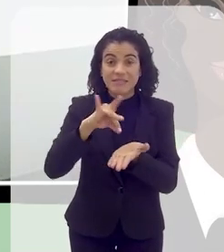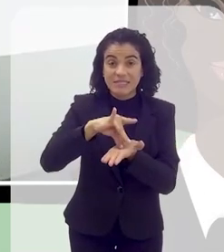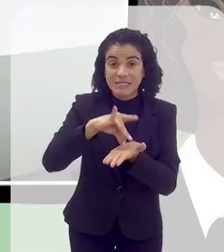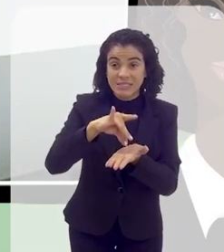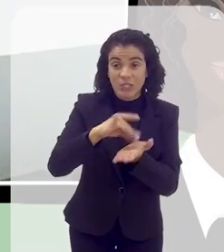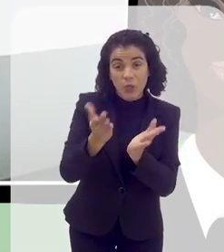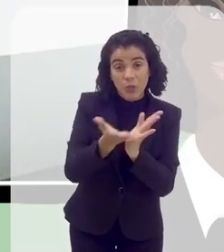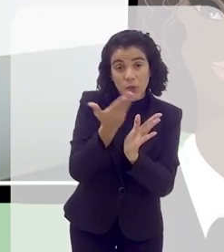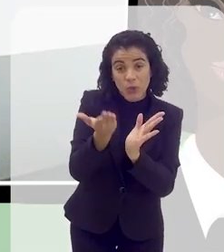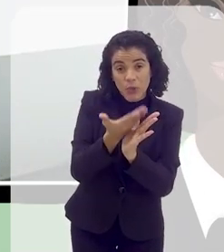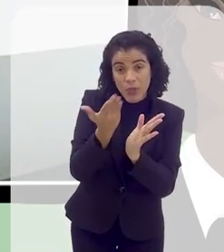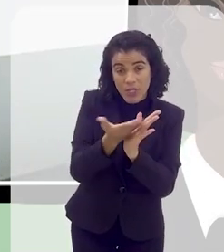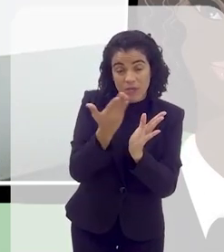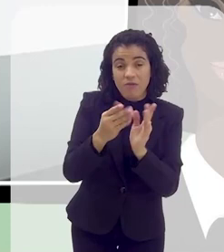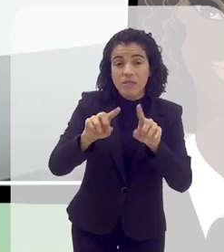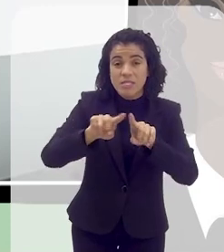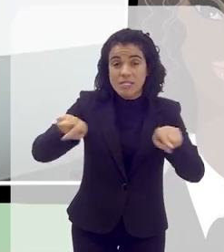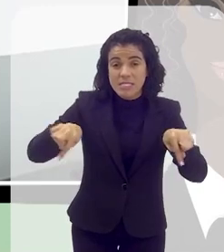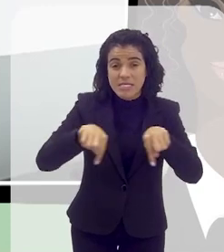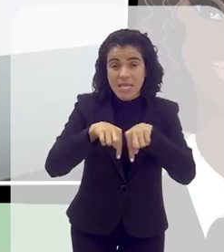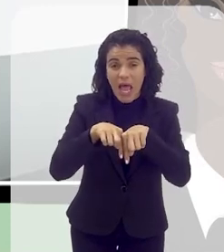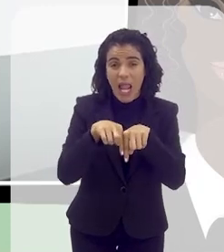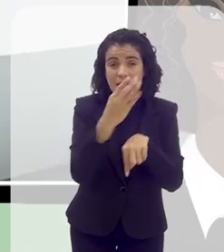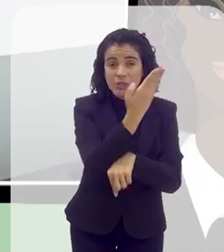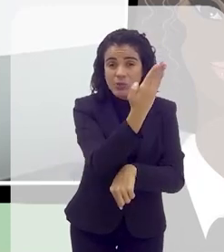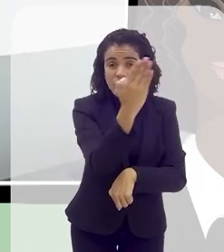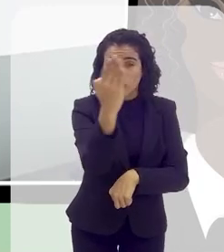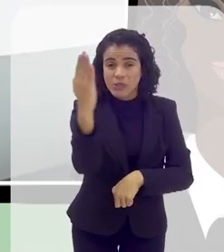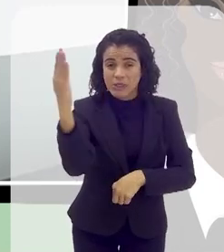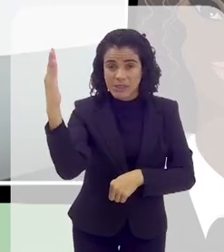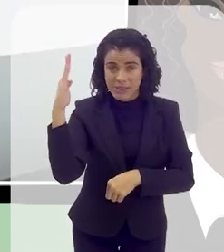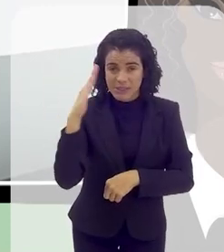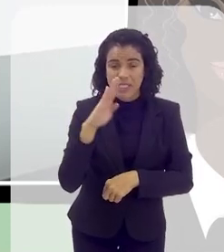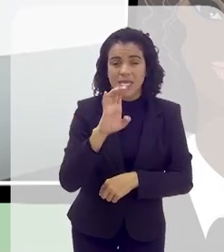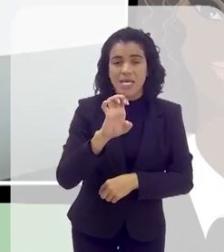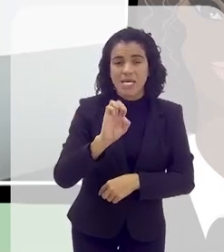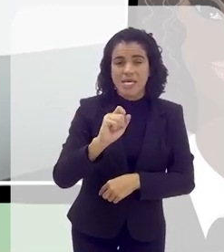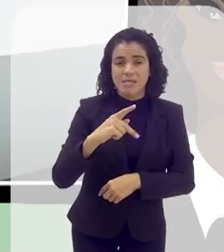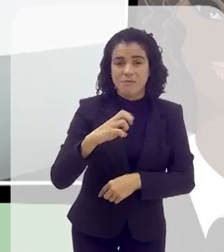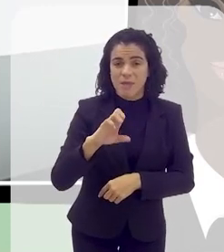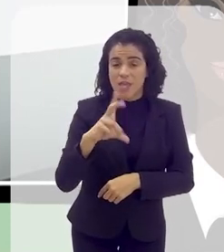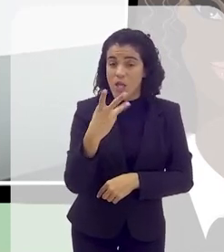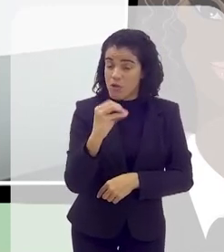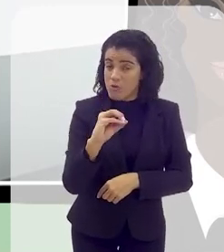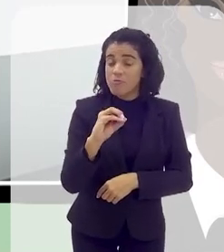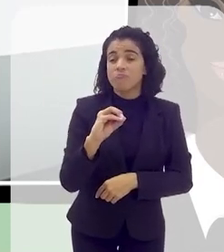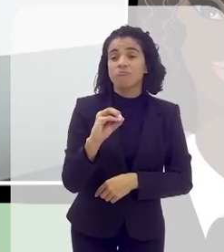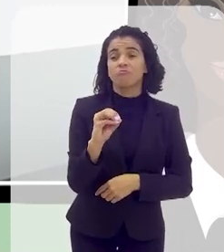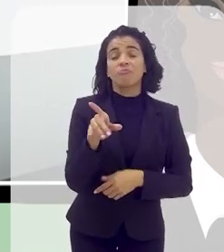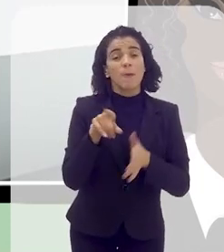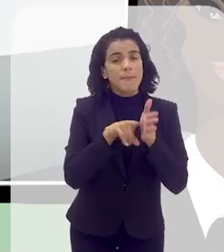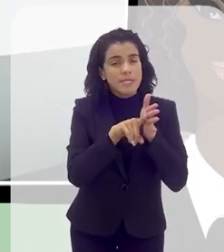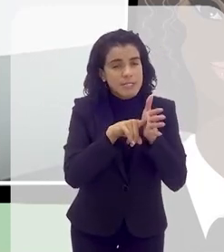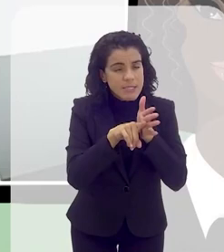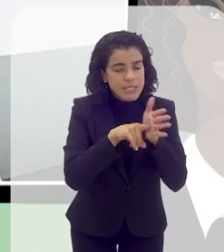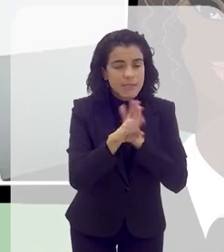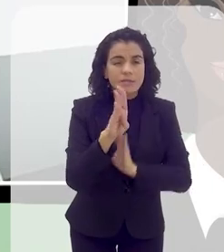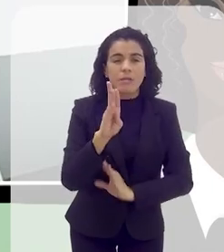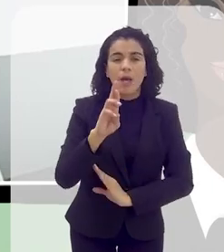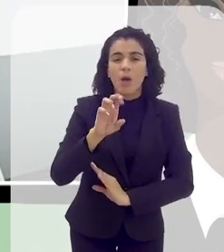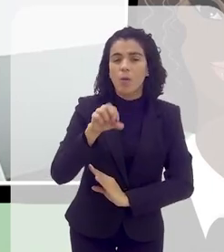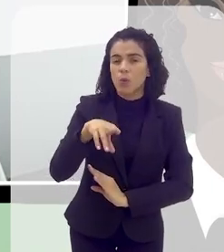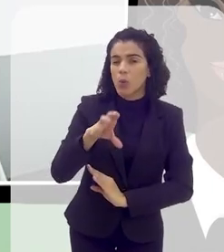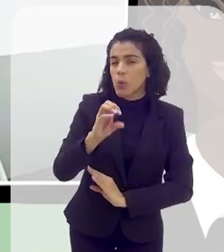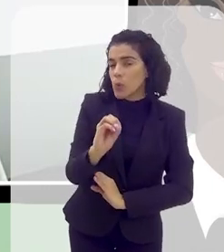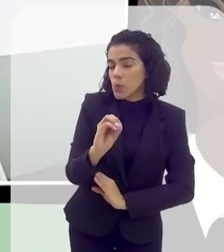realmente no livro Na Sala dos Espelhos, da Liv Strömquist. Ela comenta uma pesquisa do Bruno,